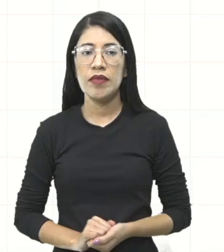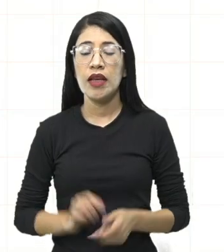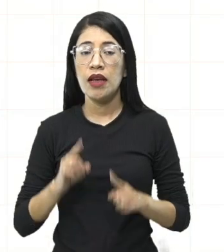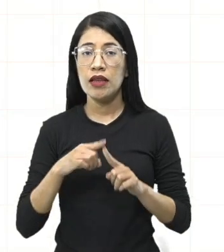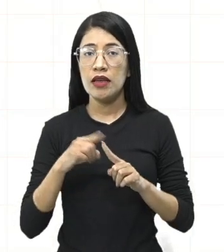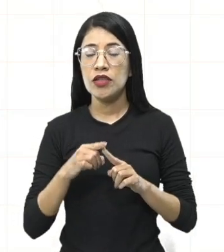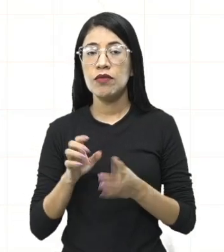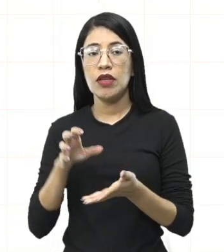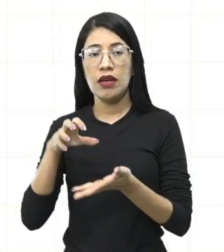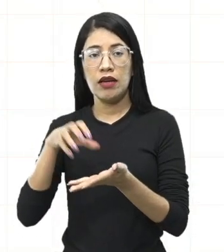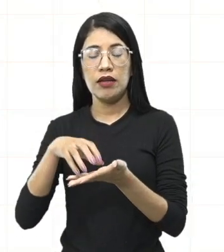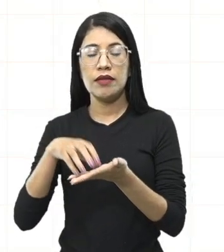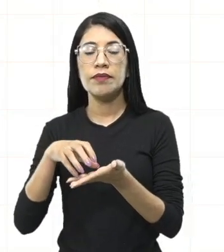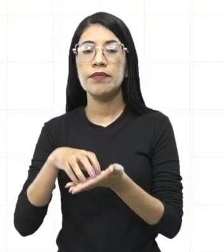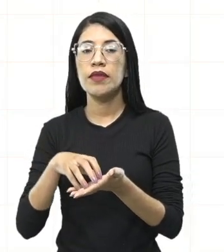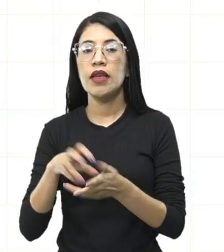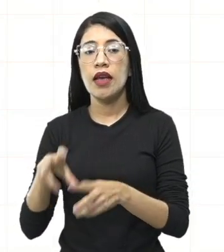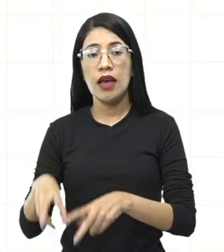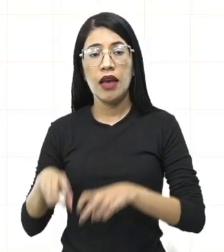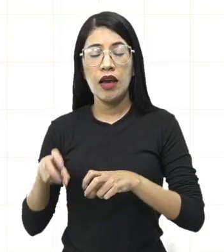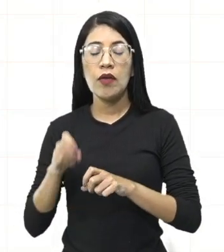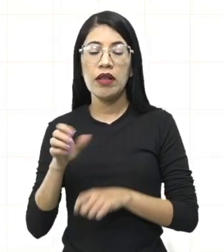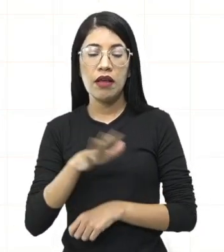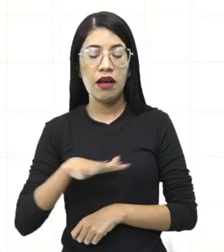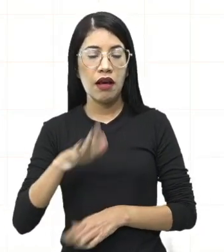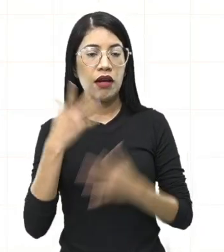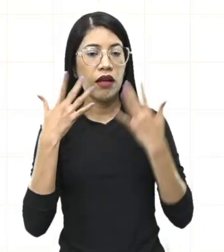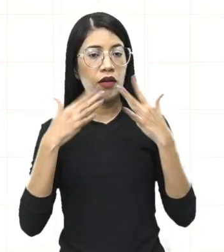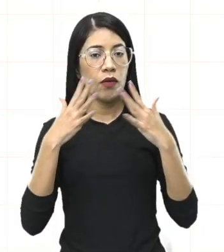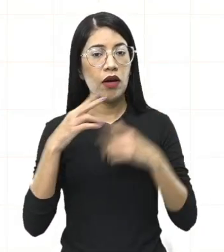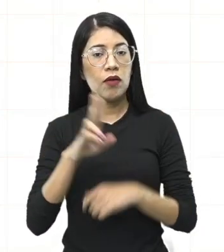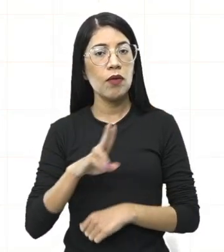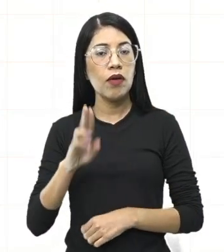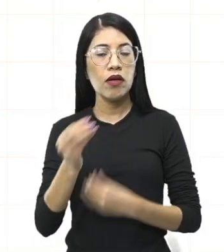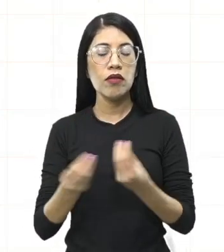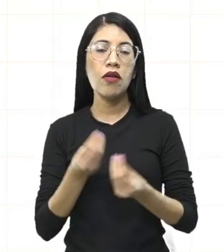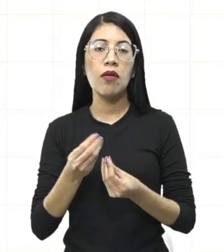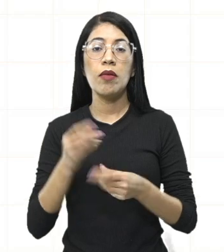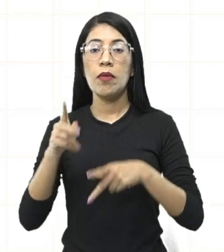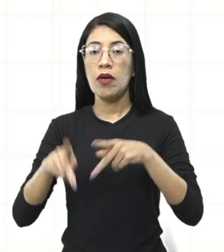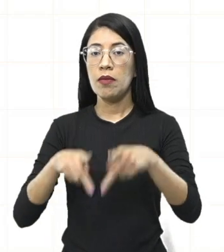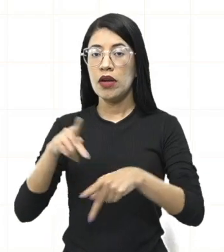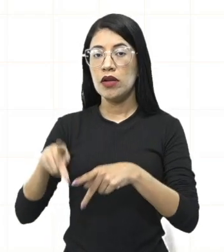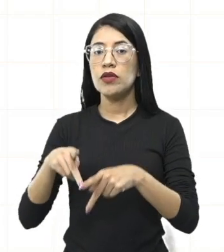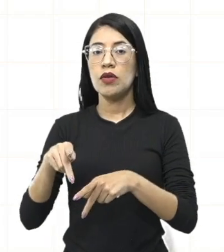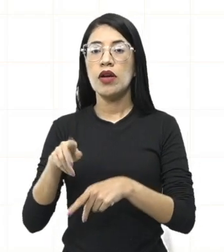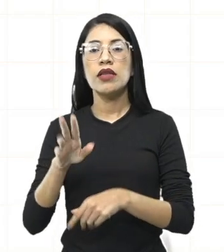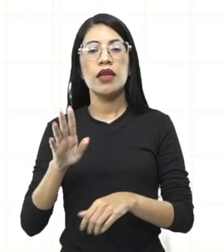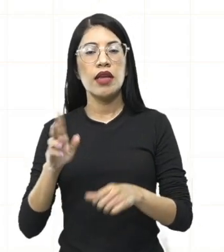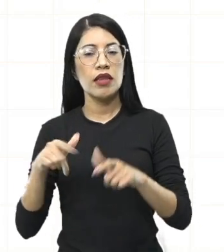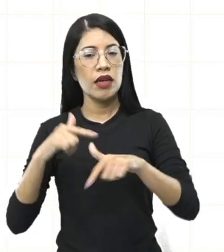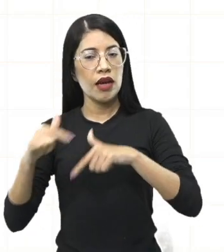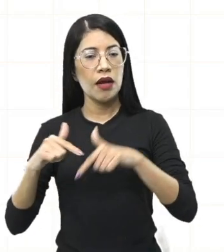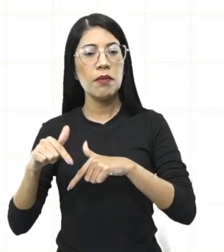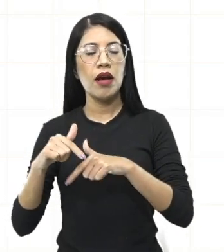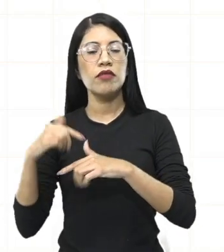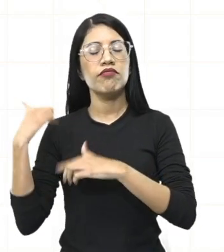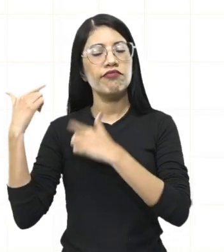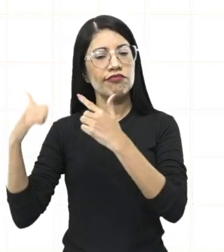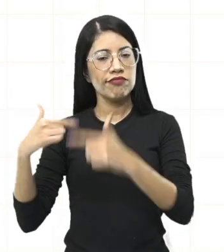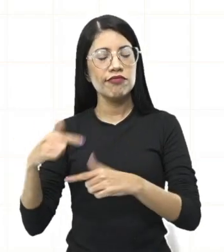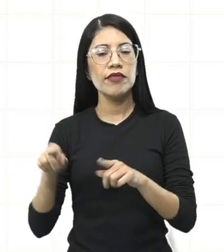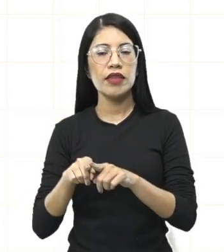na reserva a área natural utilizada, olha, por populações extrativistas tradicionais